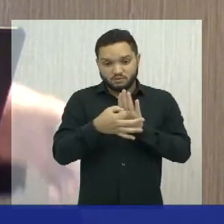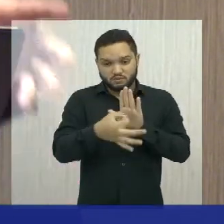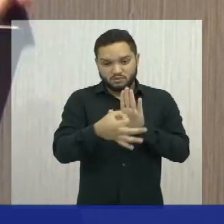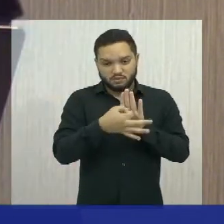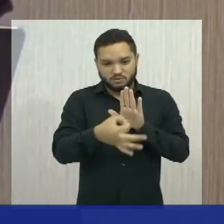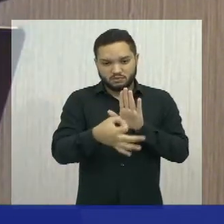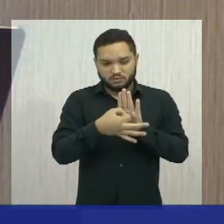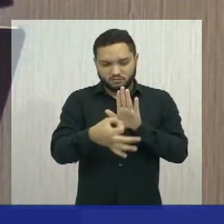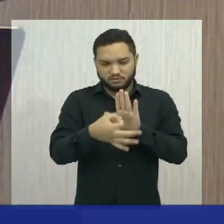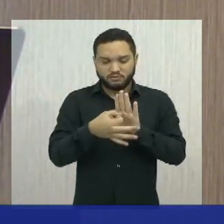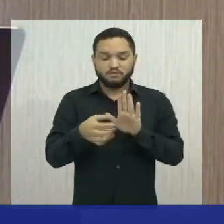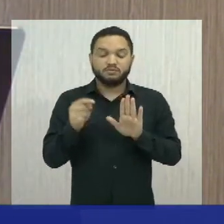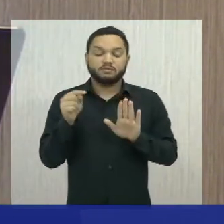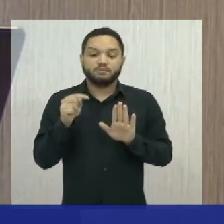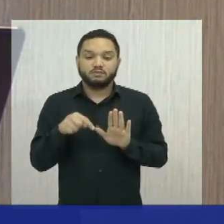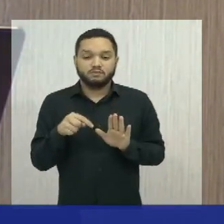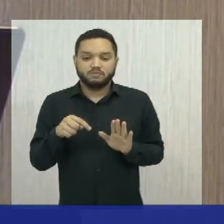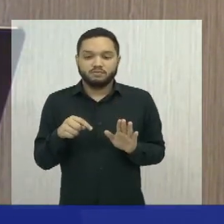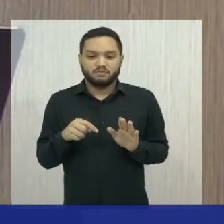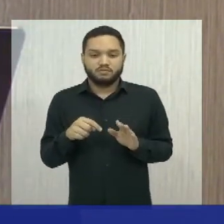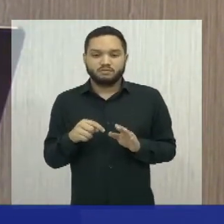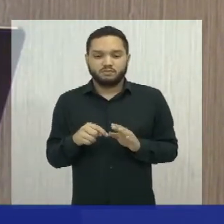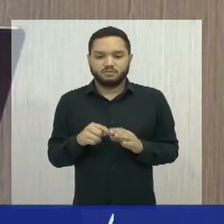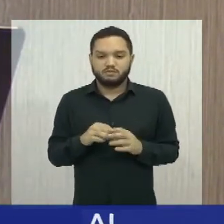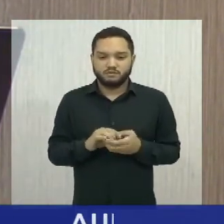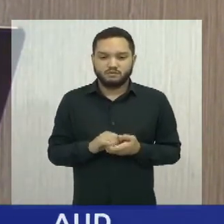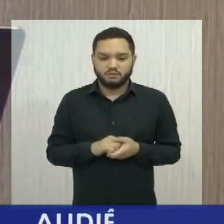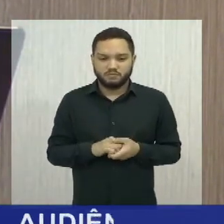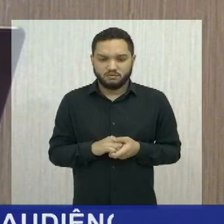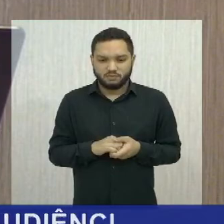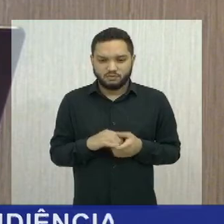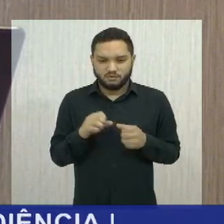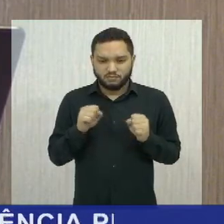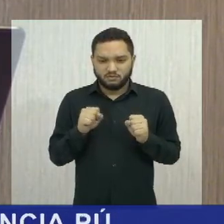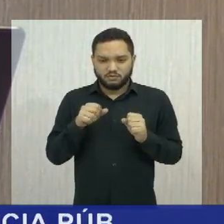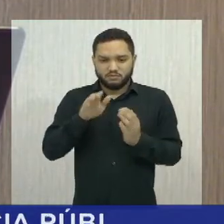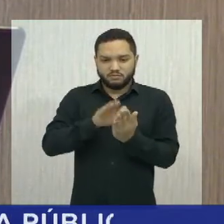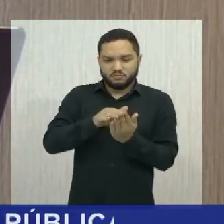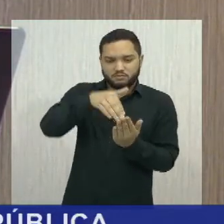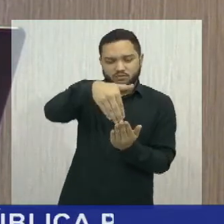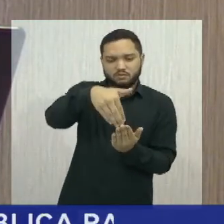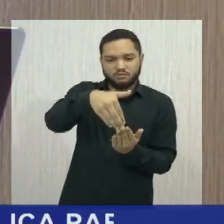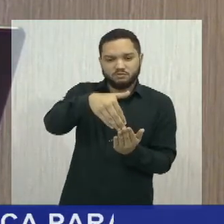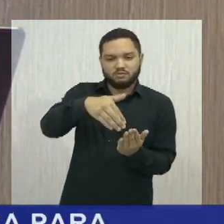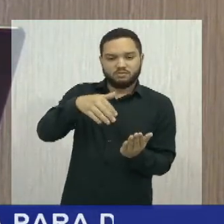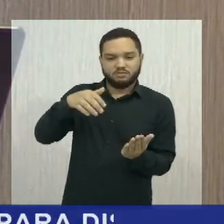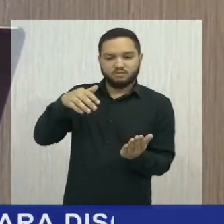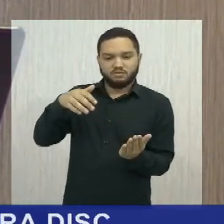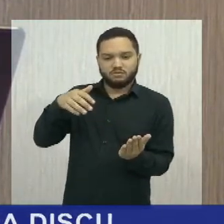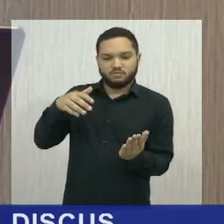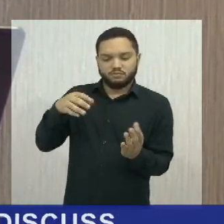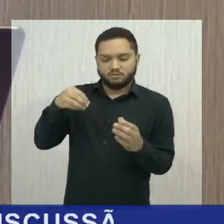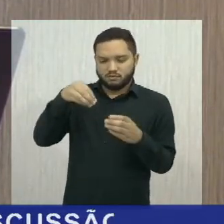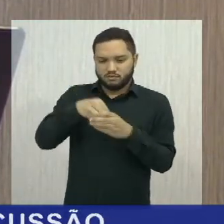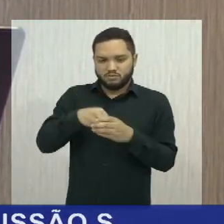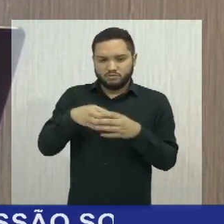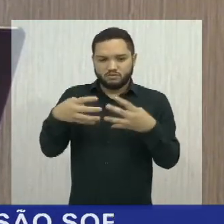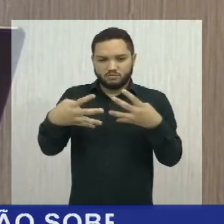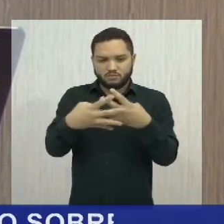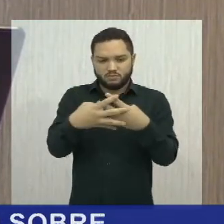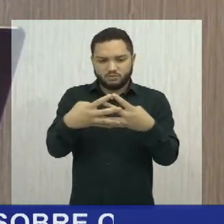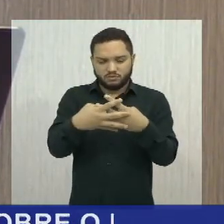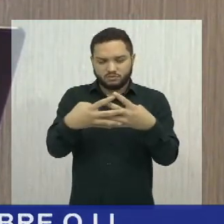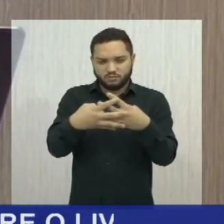seria colocar que as bocas de lobo elas pudessem ter uma tampa e se colocaria um cesto